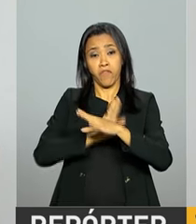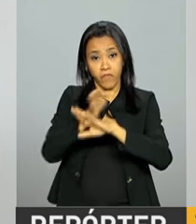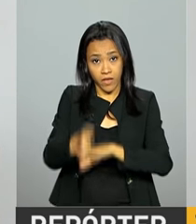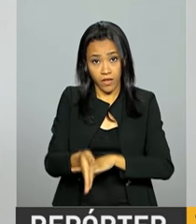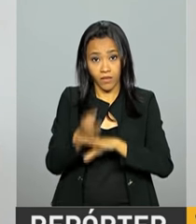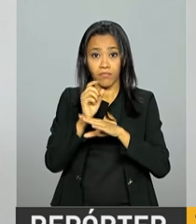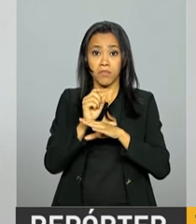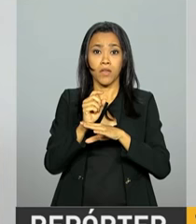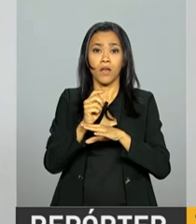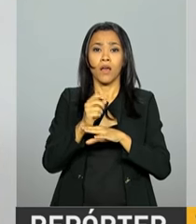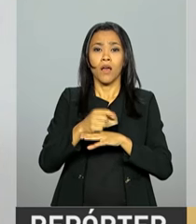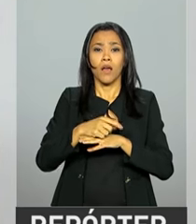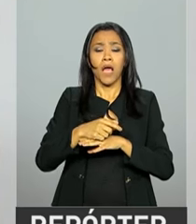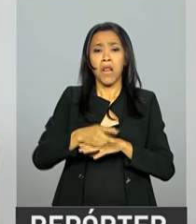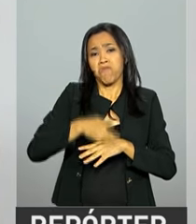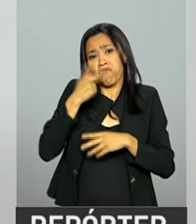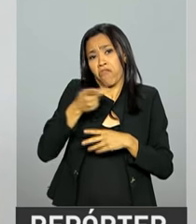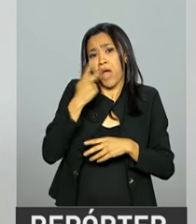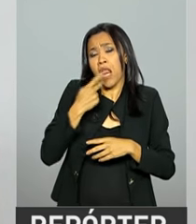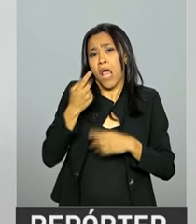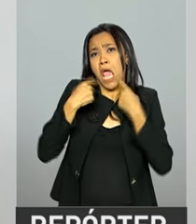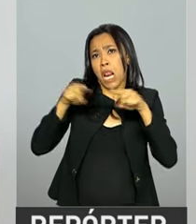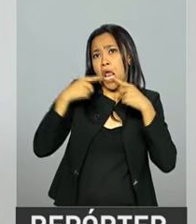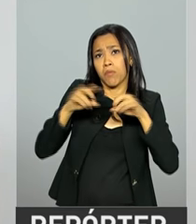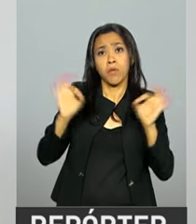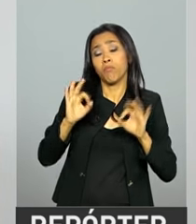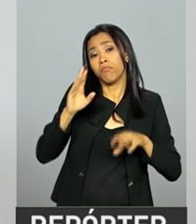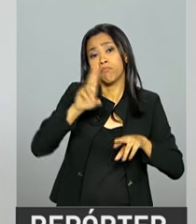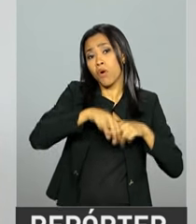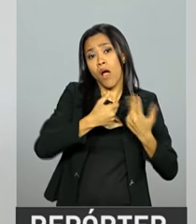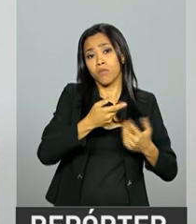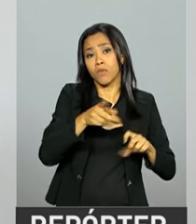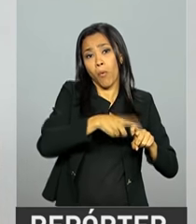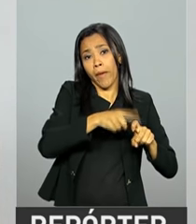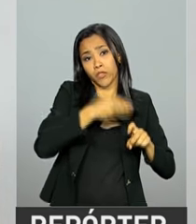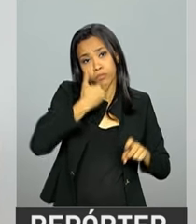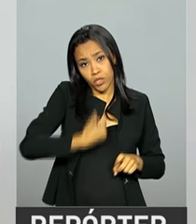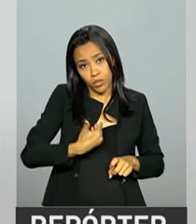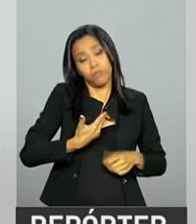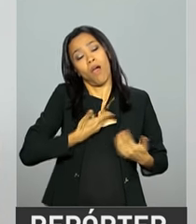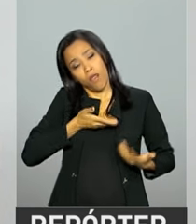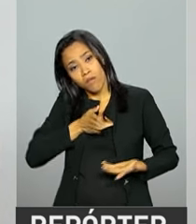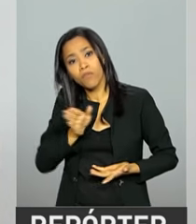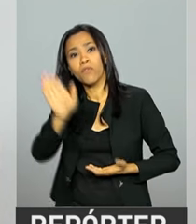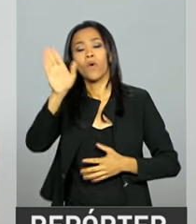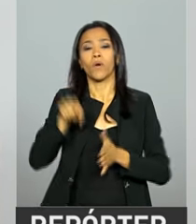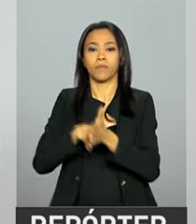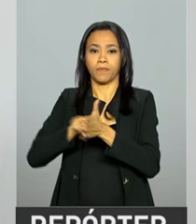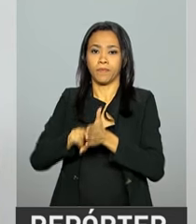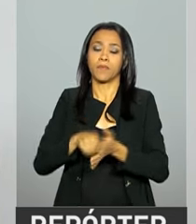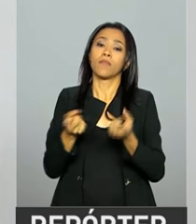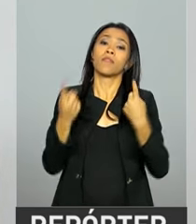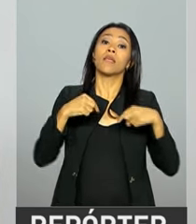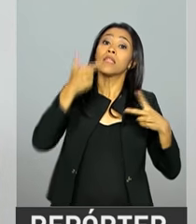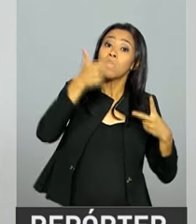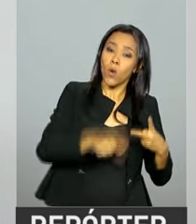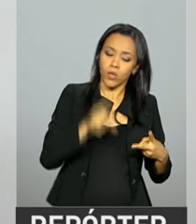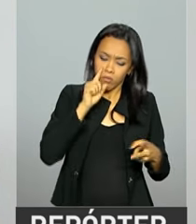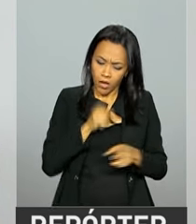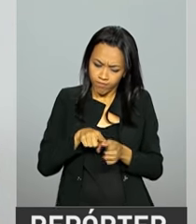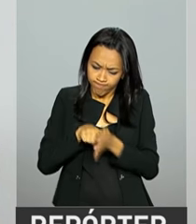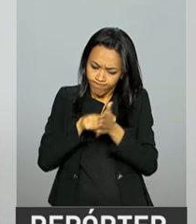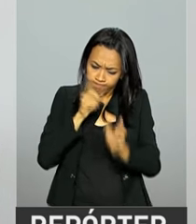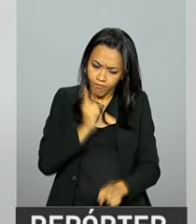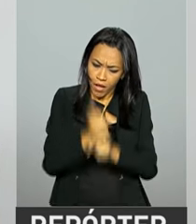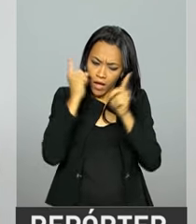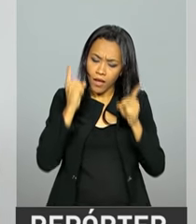exame sem nenhuma queixa. Ela vem fazer porque o médico pediu que ela realize o exame anualmente. E existe a mamografia diagnóstica. Quando